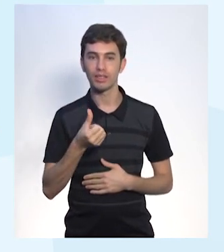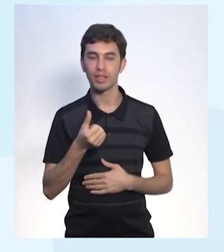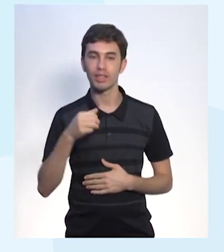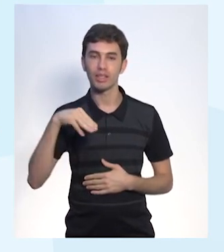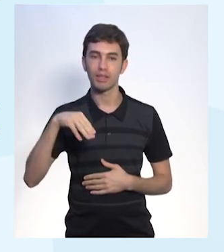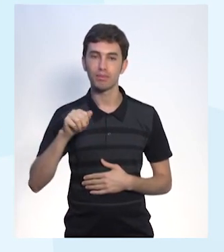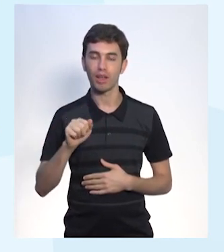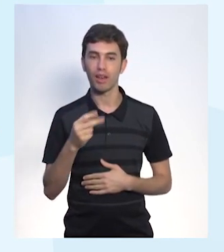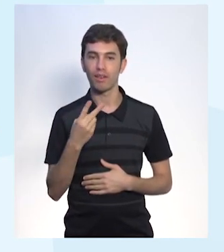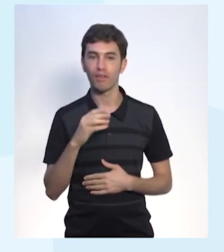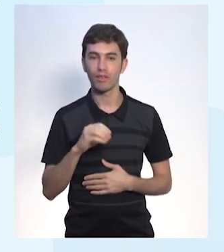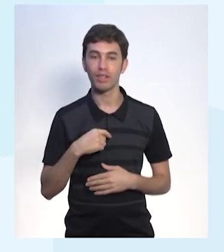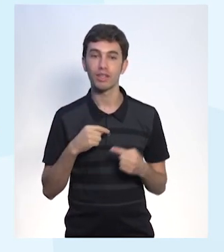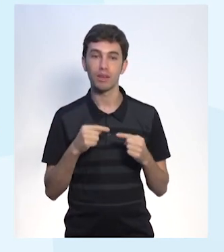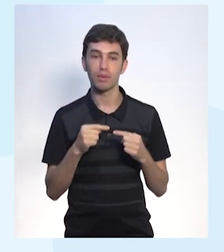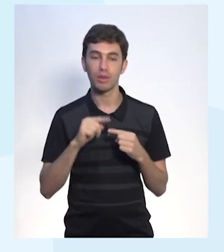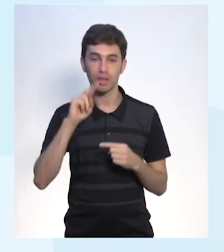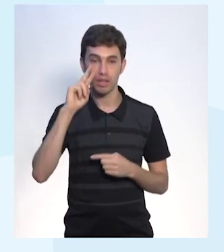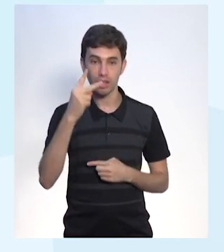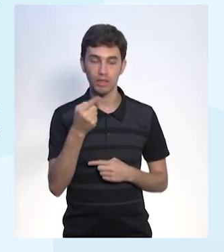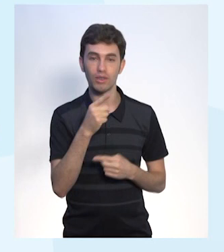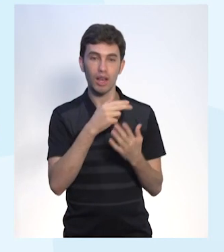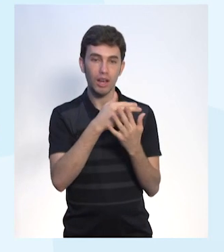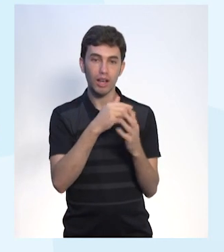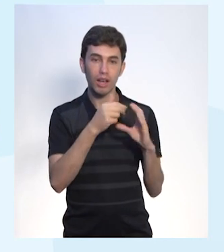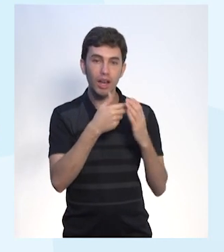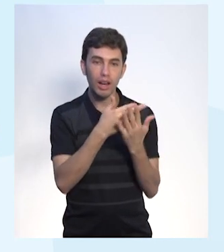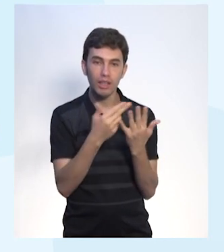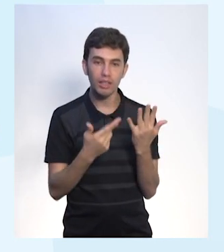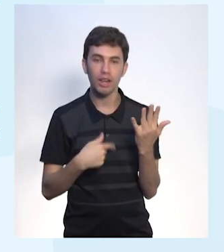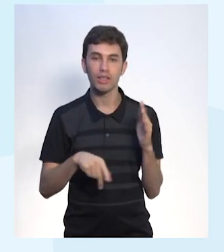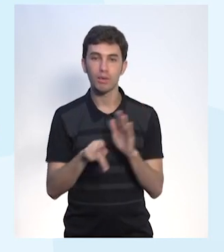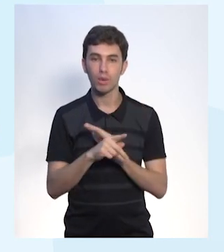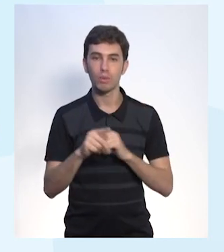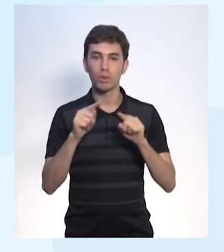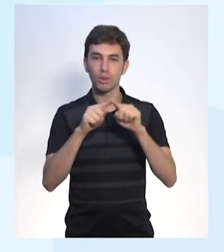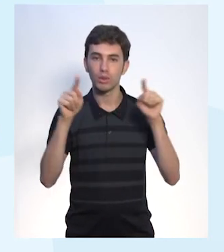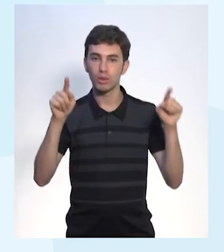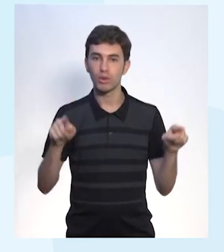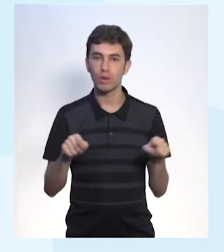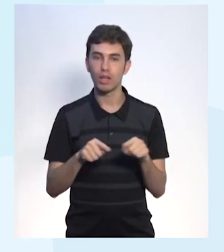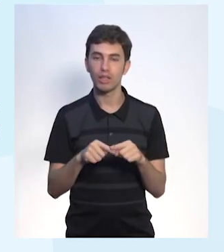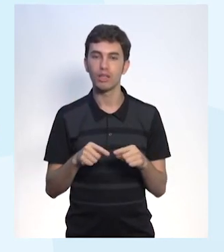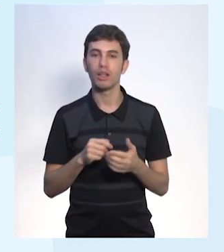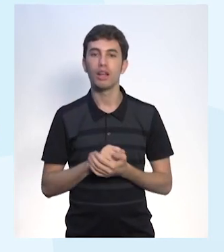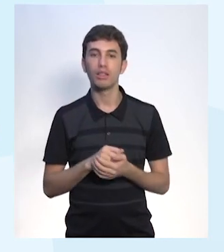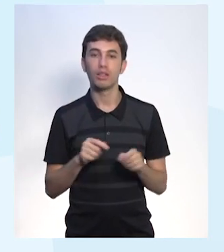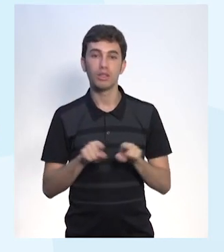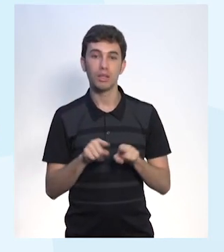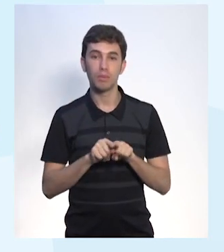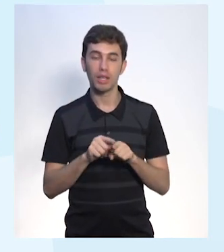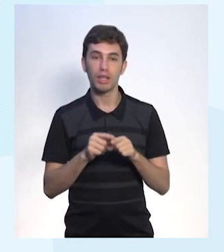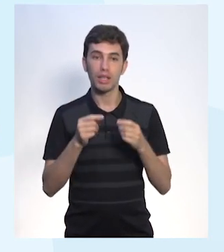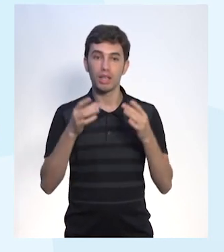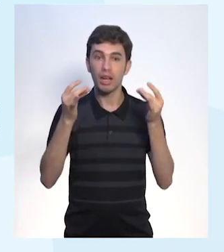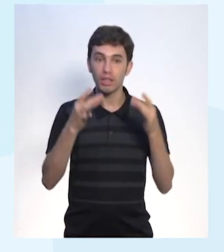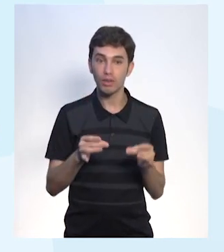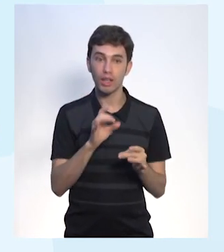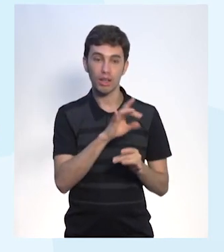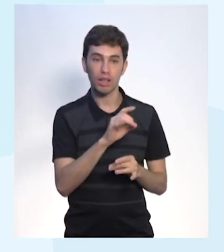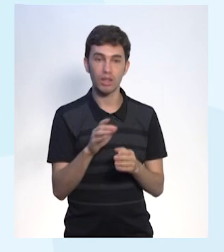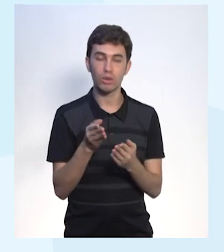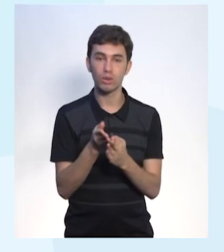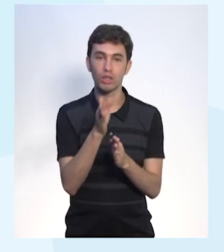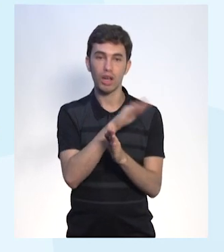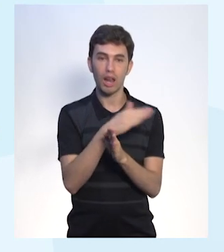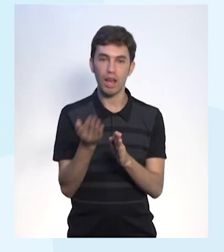EF06MA20, que ela trata de identificar características dos quadriláteros, classificá-los em relação a lados e a ângulos e